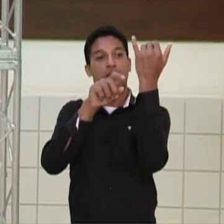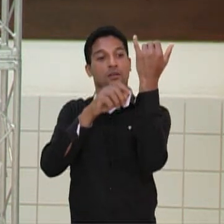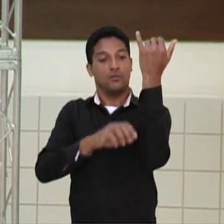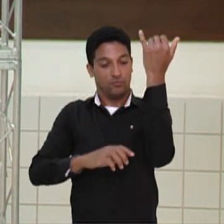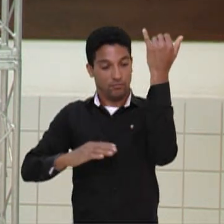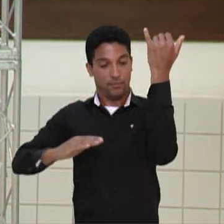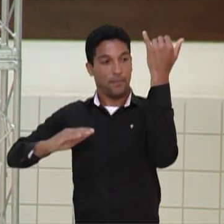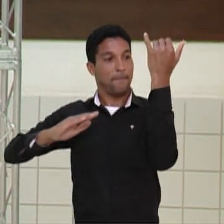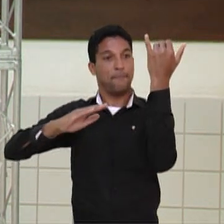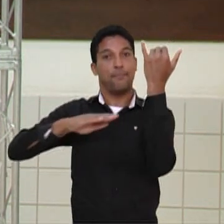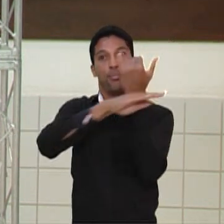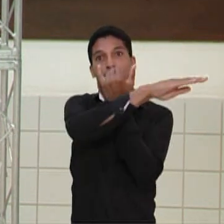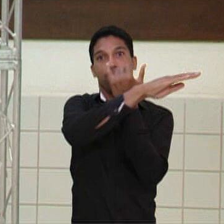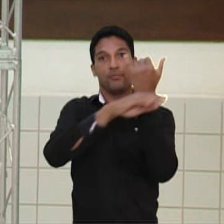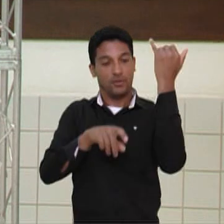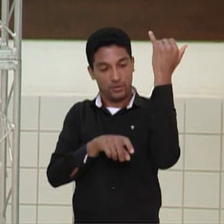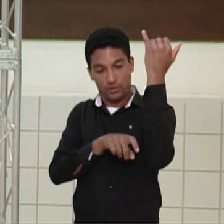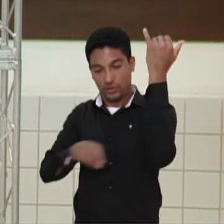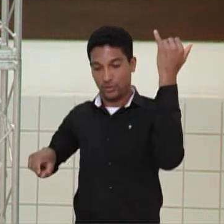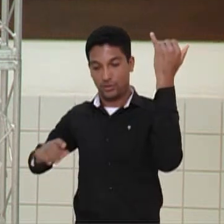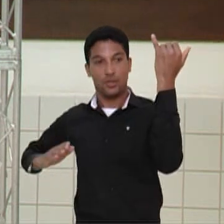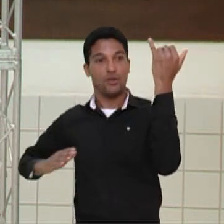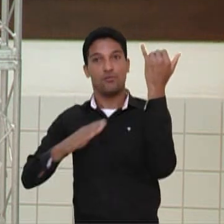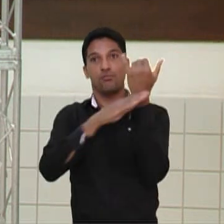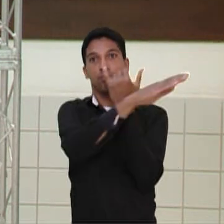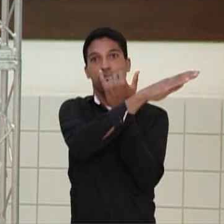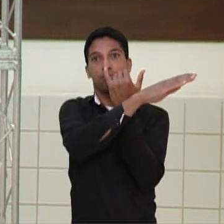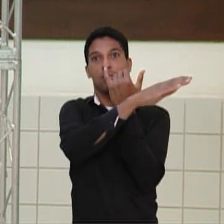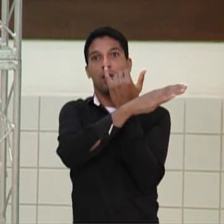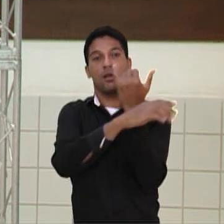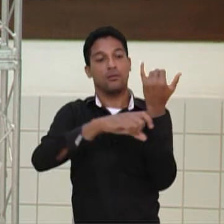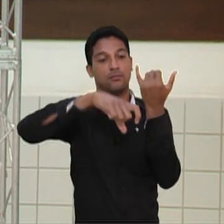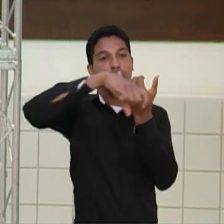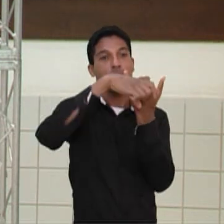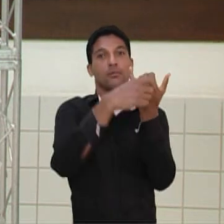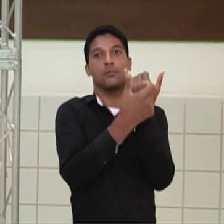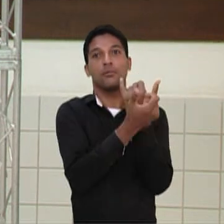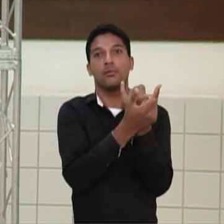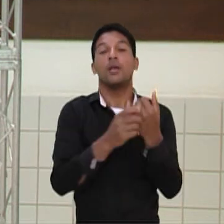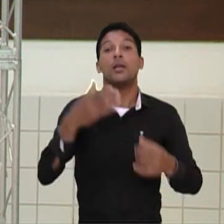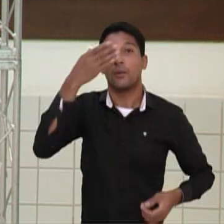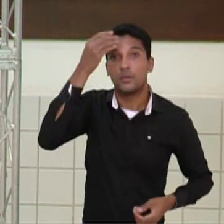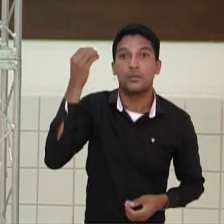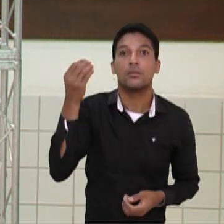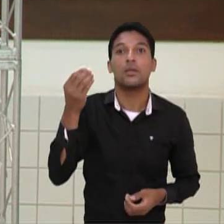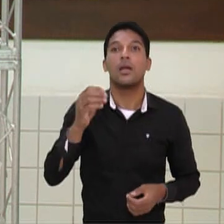de dúvidas, conversar com o seu professor, realize a sua atividade no Classroom